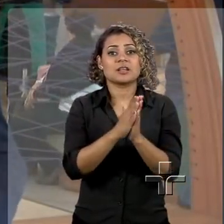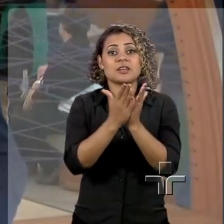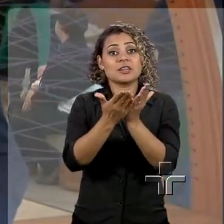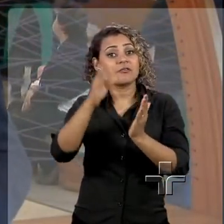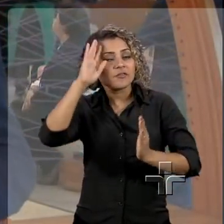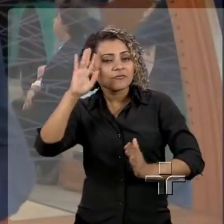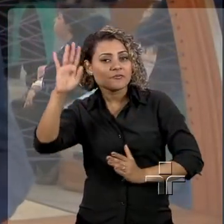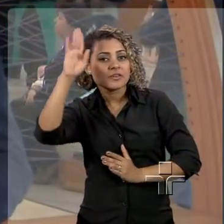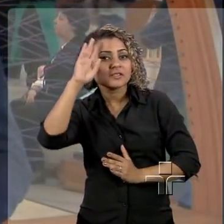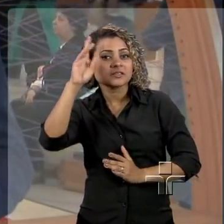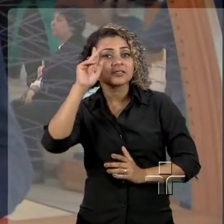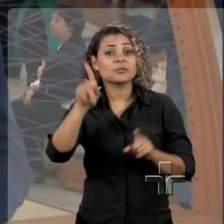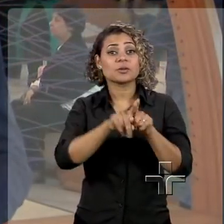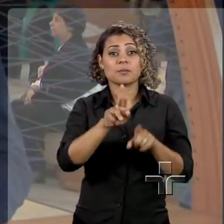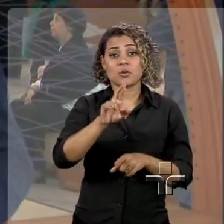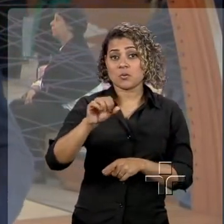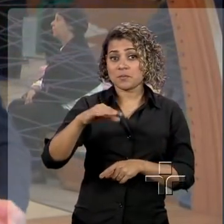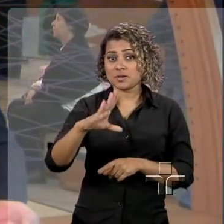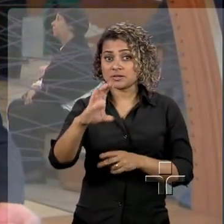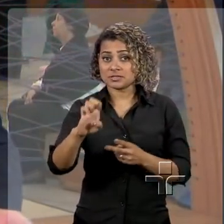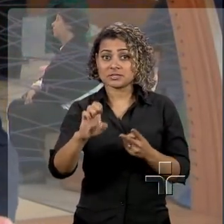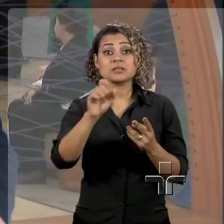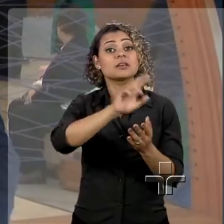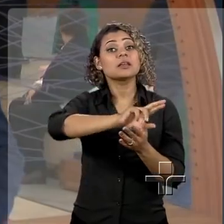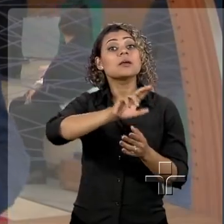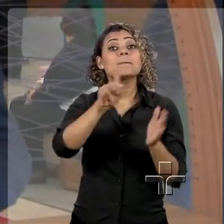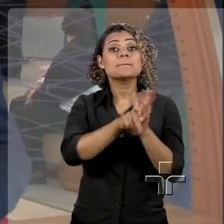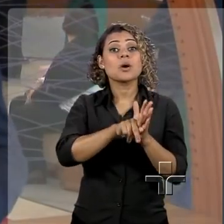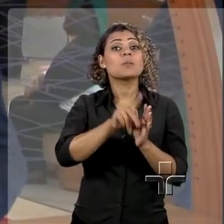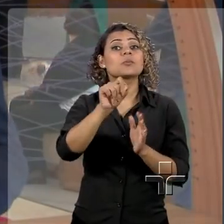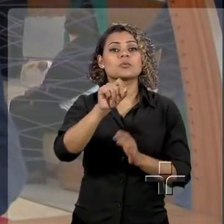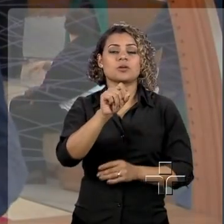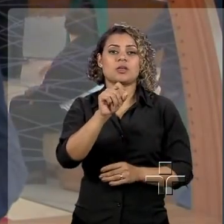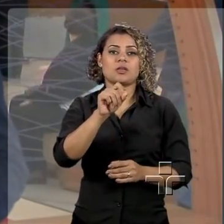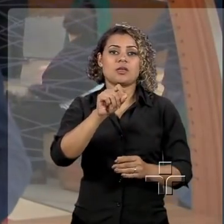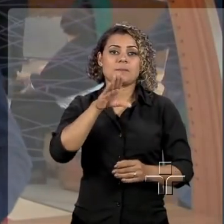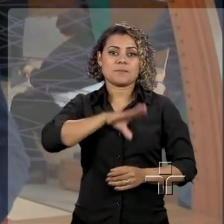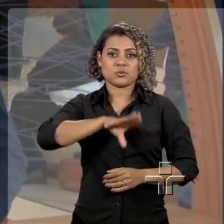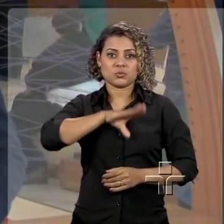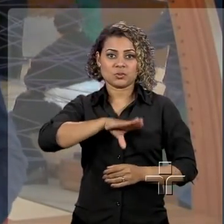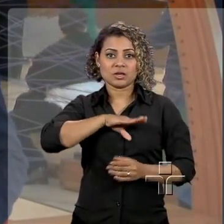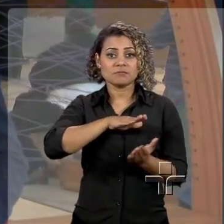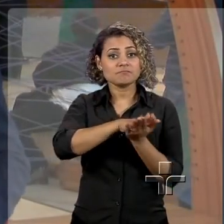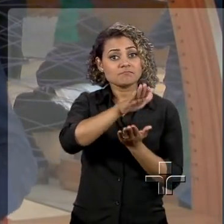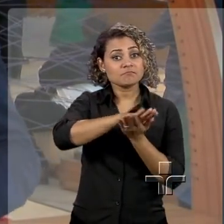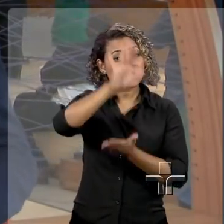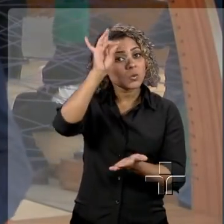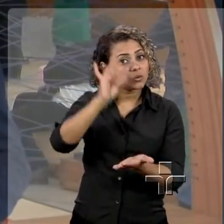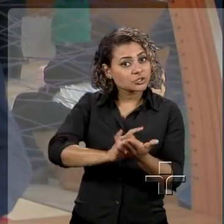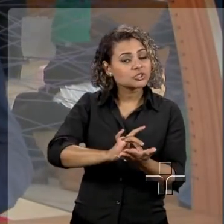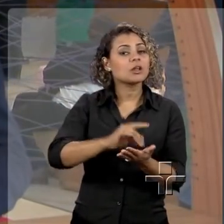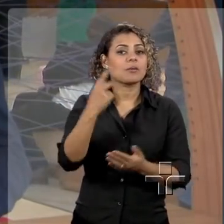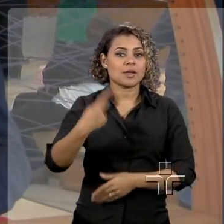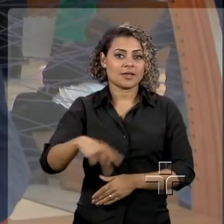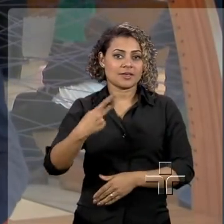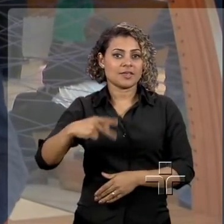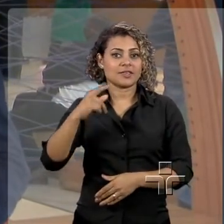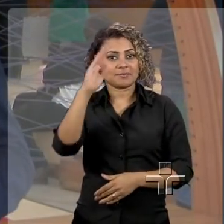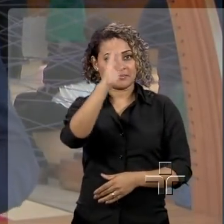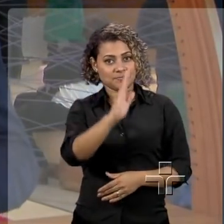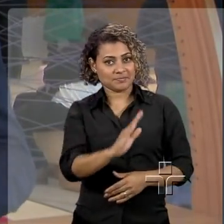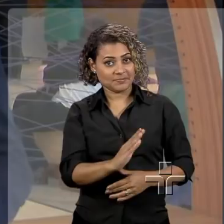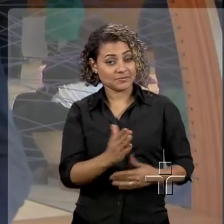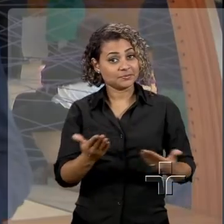ficção no gênero romance, escritos em língua portuguesa e editados e publicados originalmente aqui no